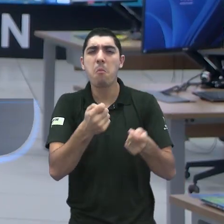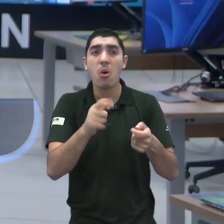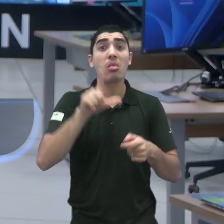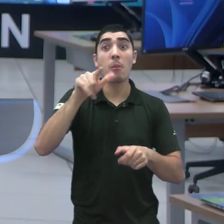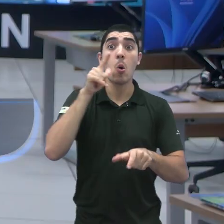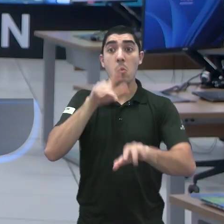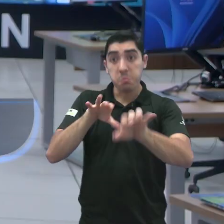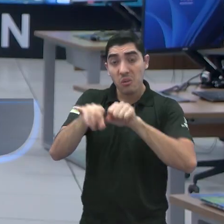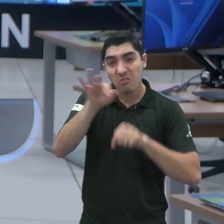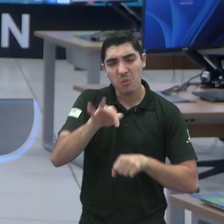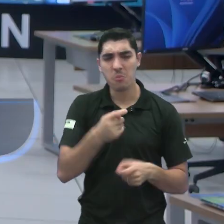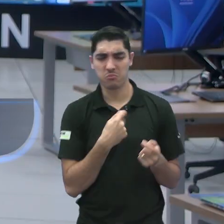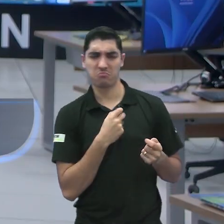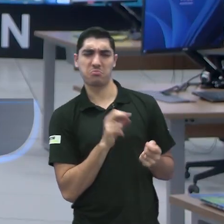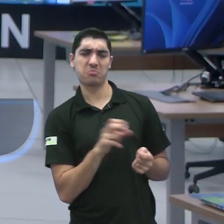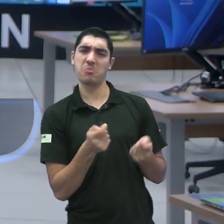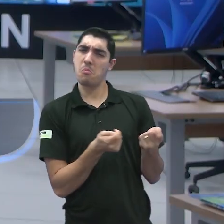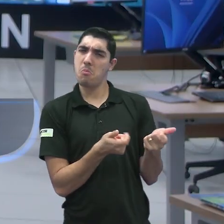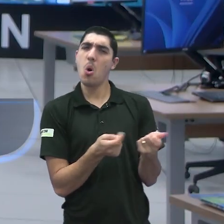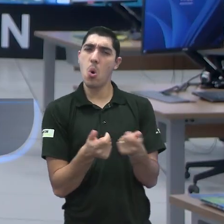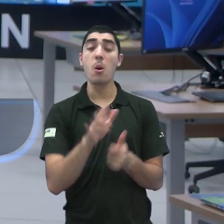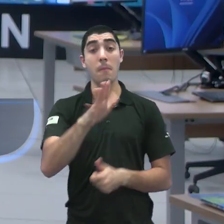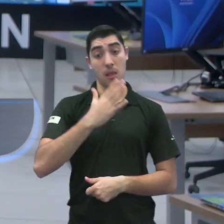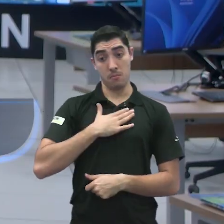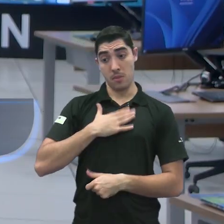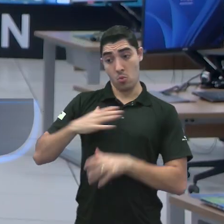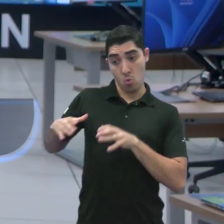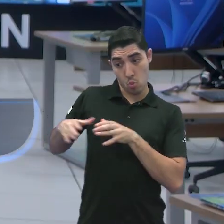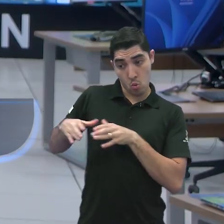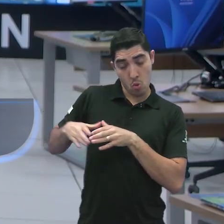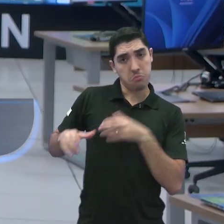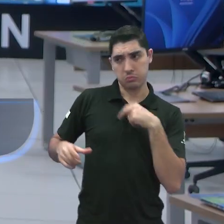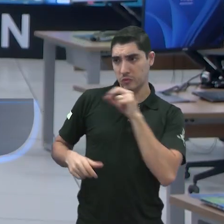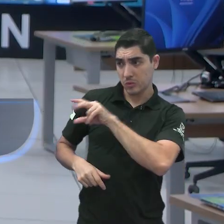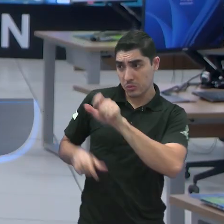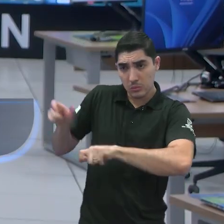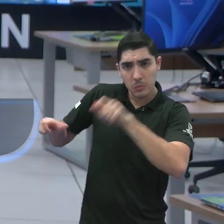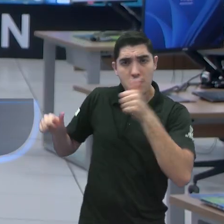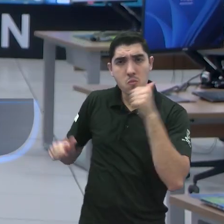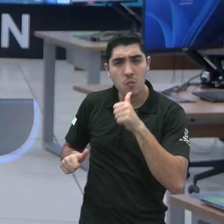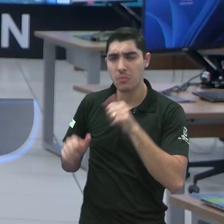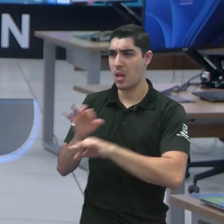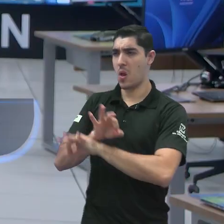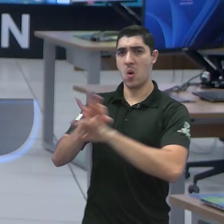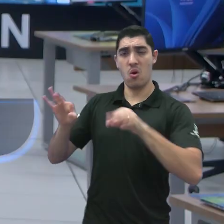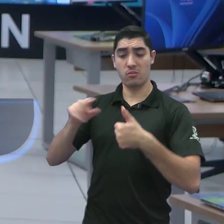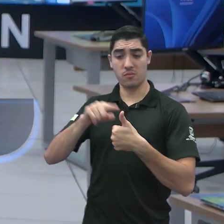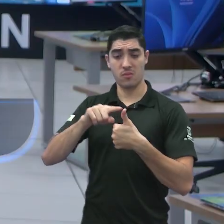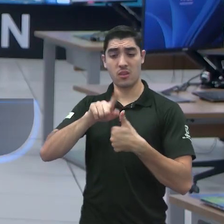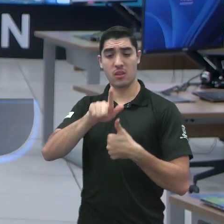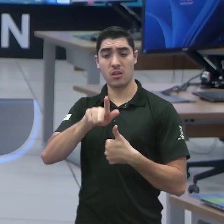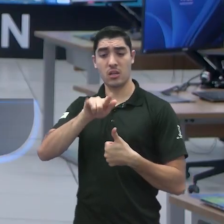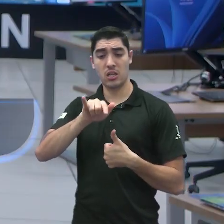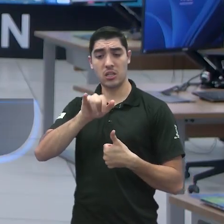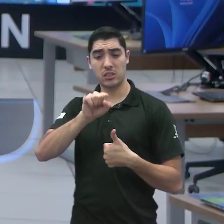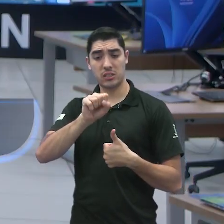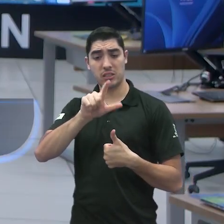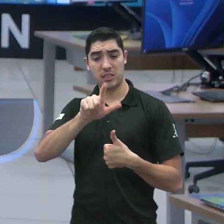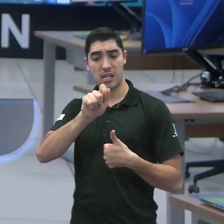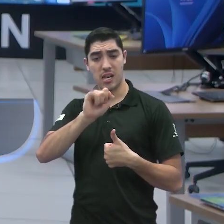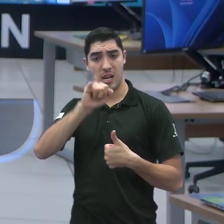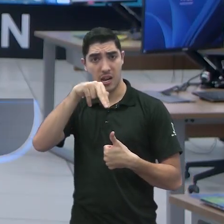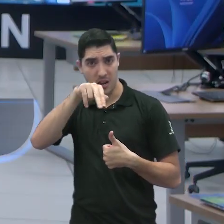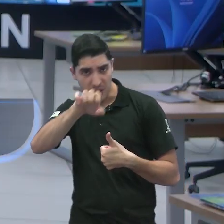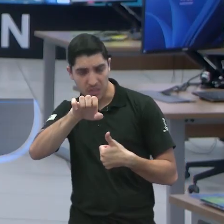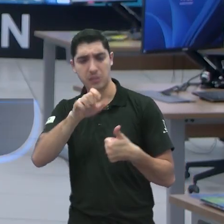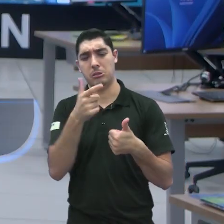Mas algo que eu ressalto, pelo menos na minha experiência do meu grupo, é que as que chegam são excelentes, né? Então a Gislene, que vocês já entrevistaram,